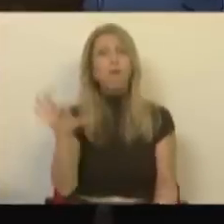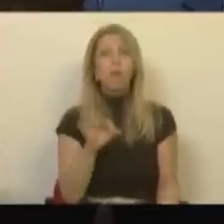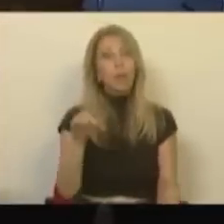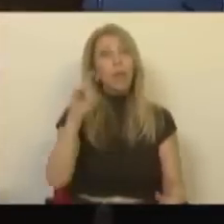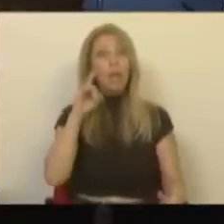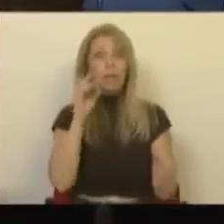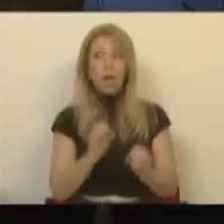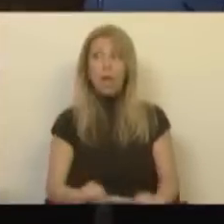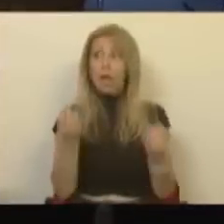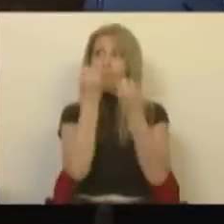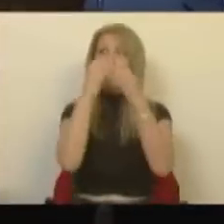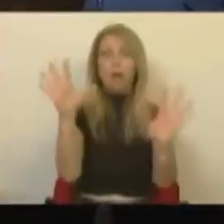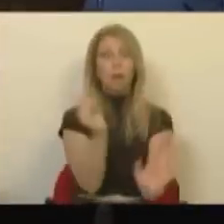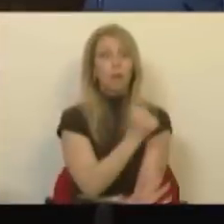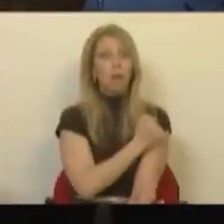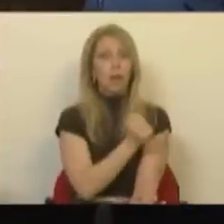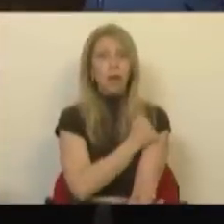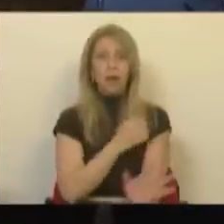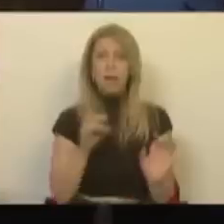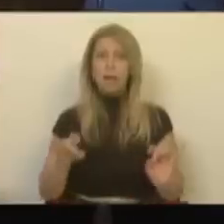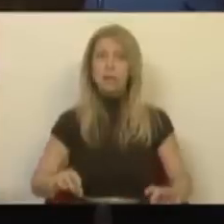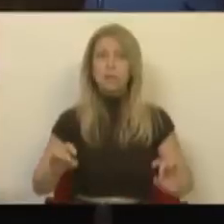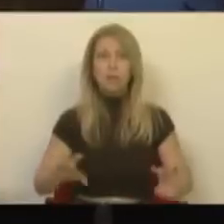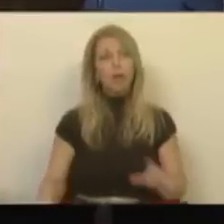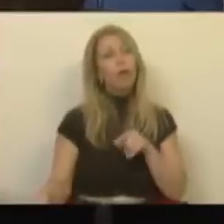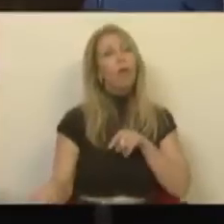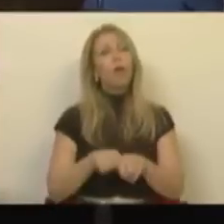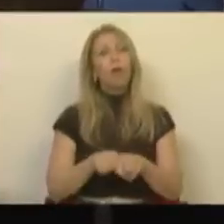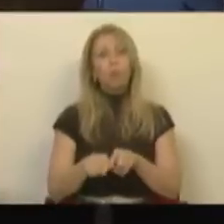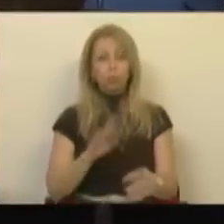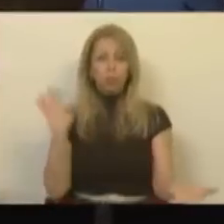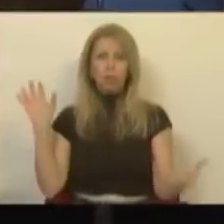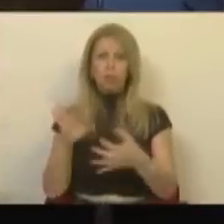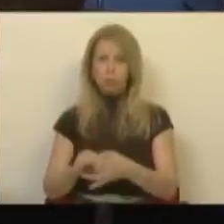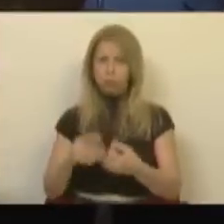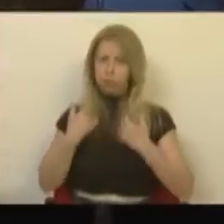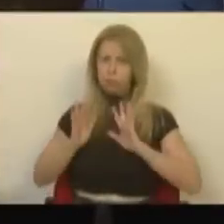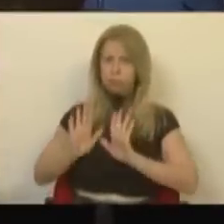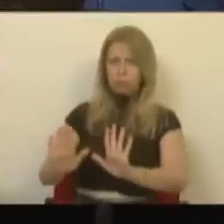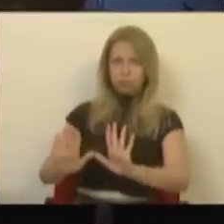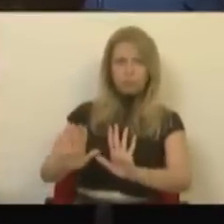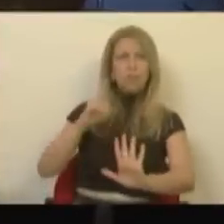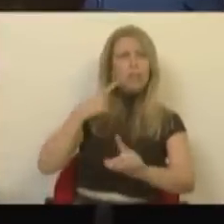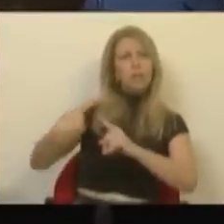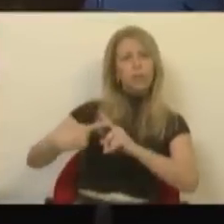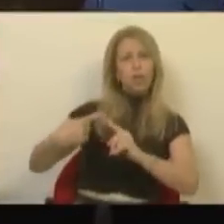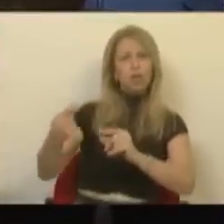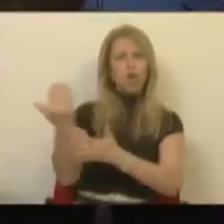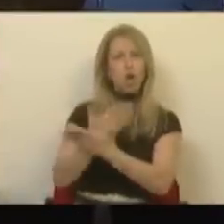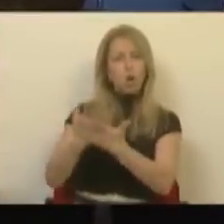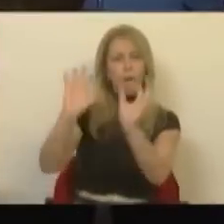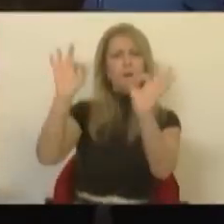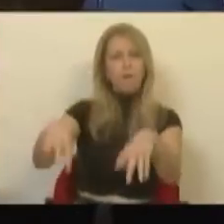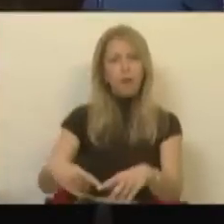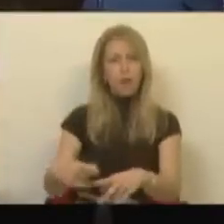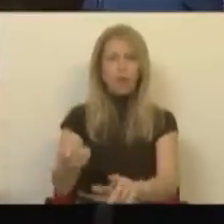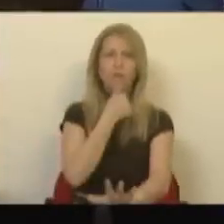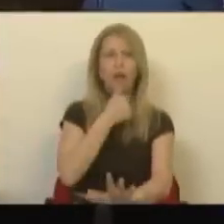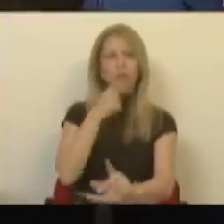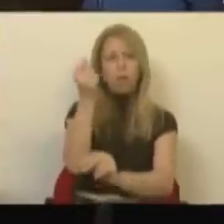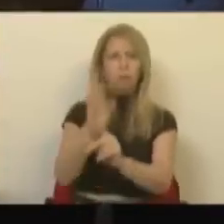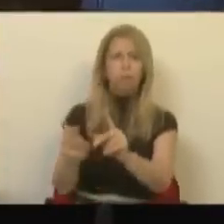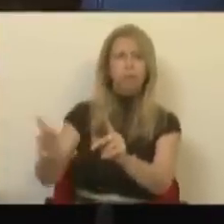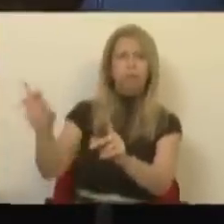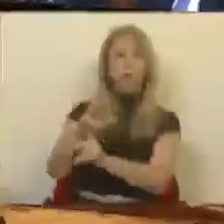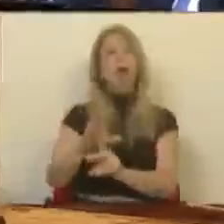fica sem casa uma política que é frente o interesse dos grupos económicos ponha fim à especulação e que Garanta uma justa distribuição